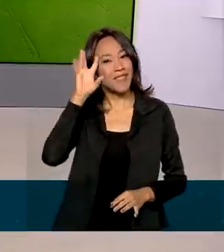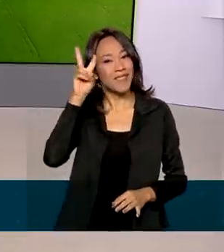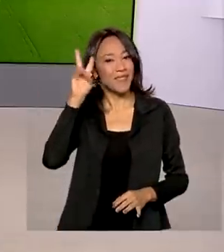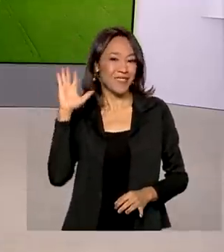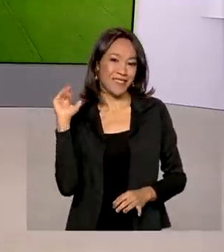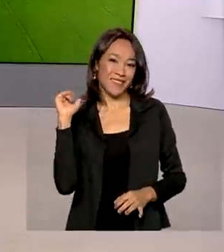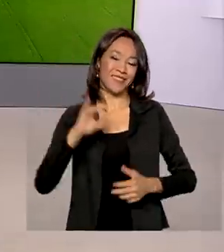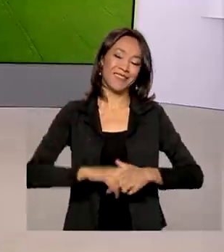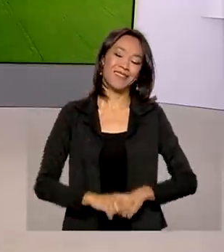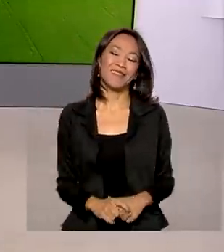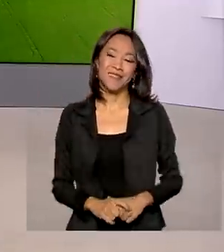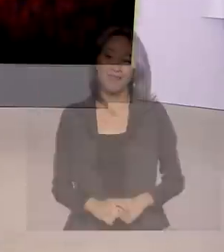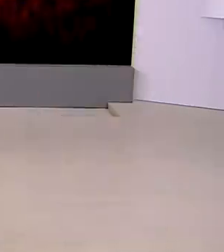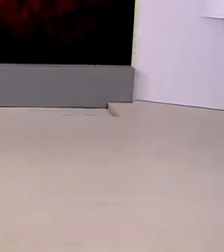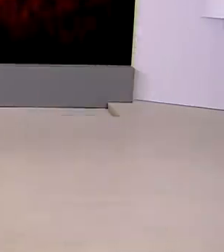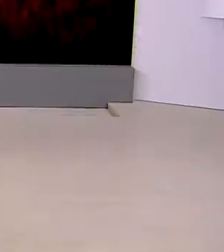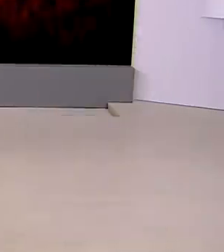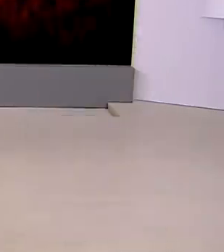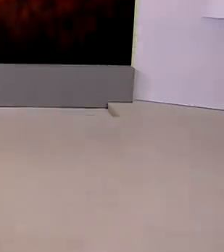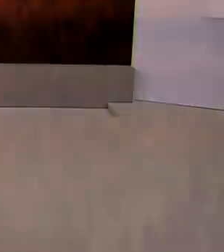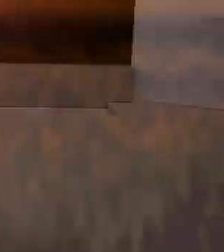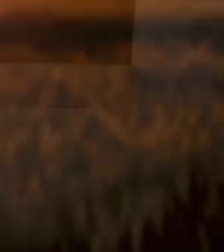até segunda tchau tchau tchau